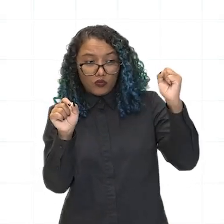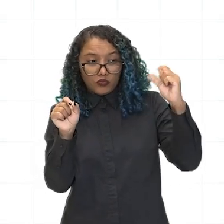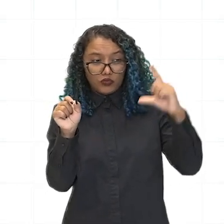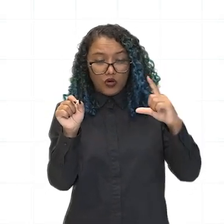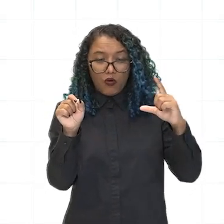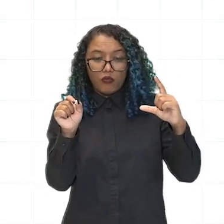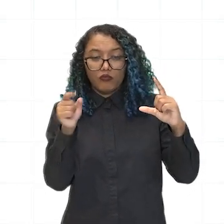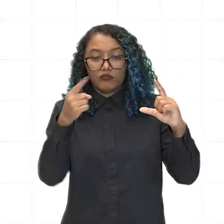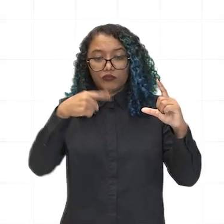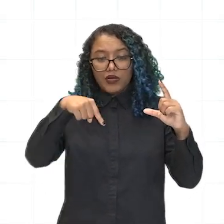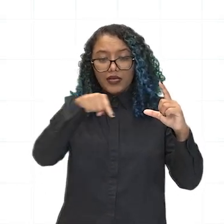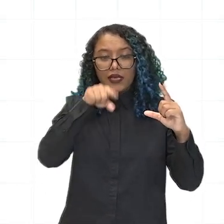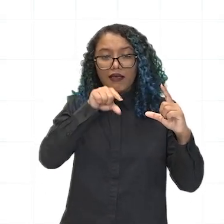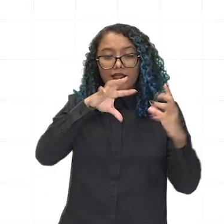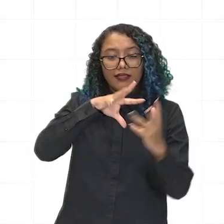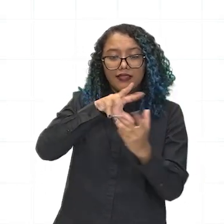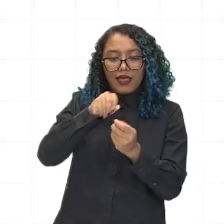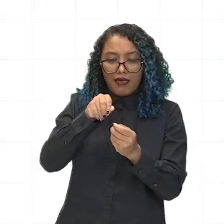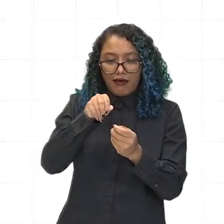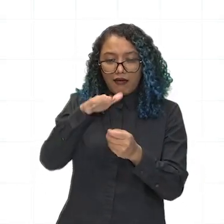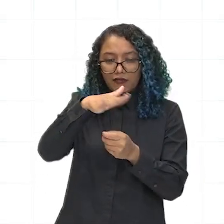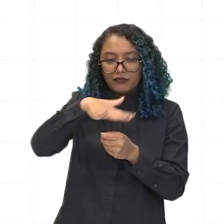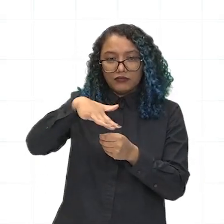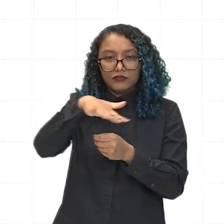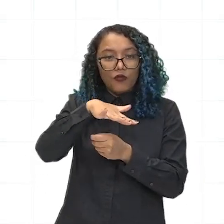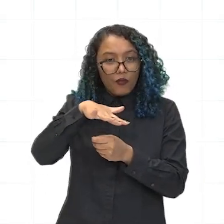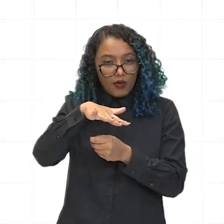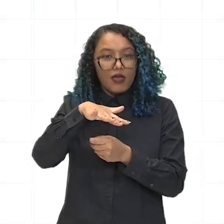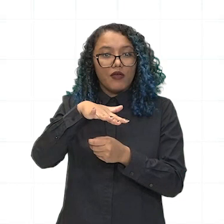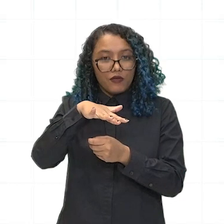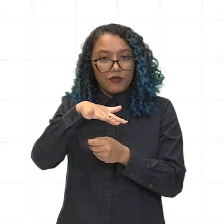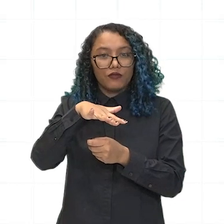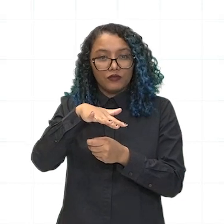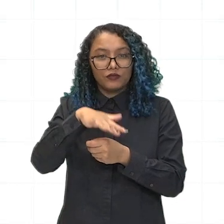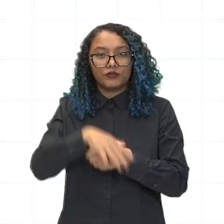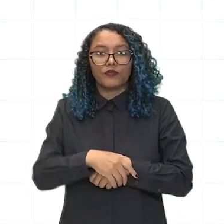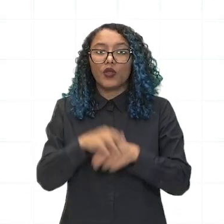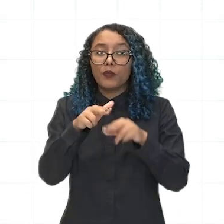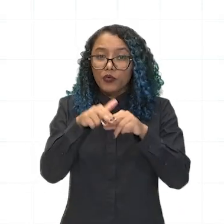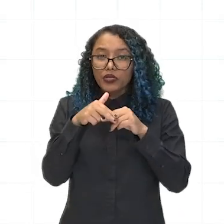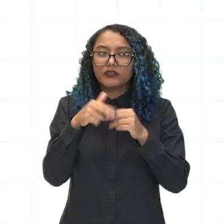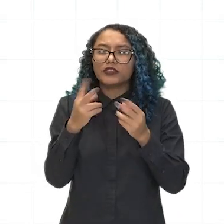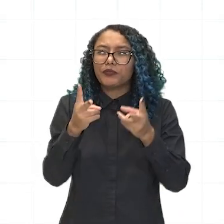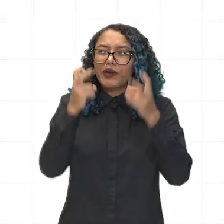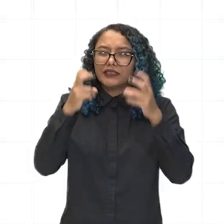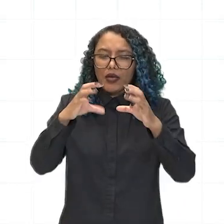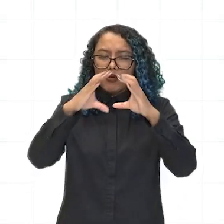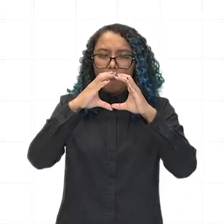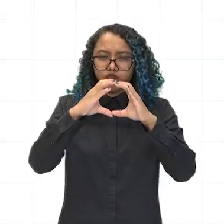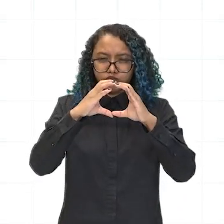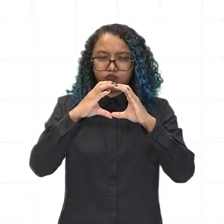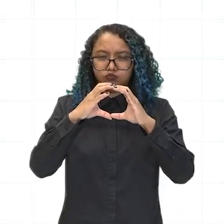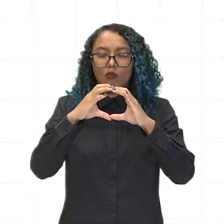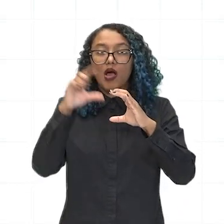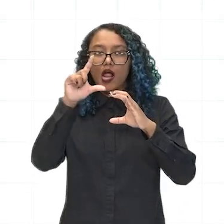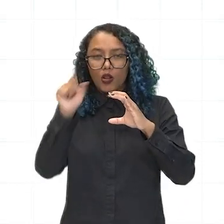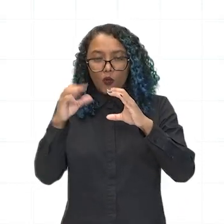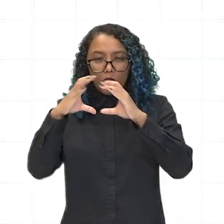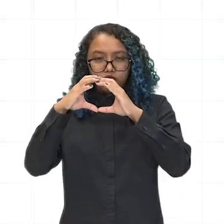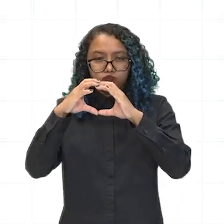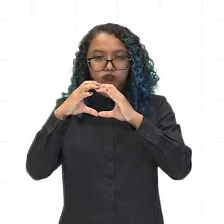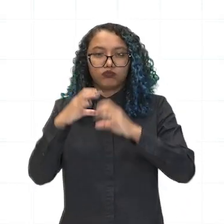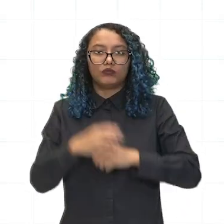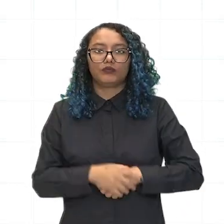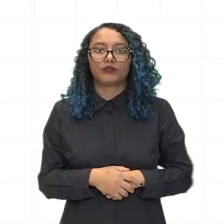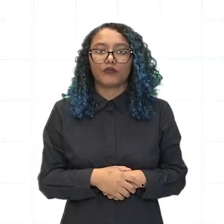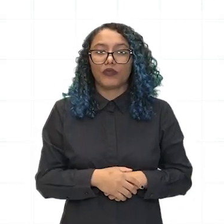ela é dada em razão desse posicionamento. Então, entre o Sol e a Lua, que